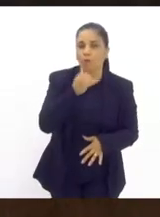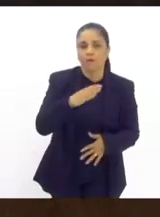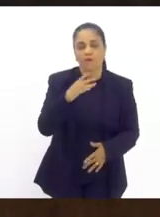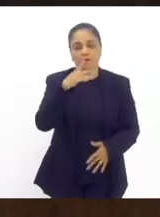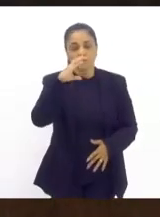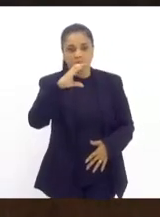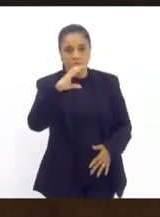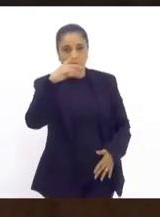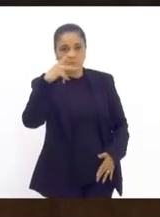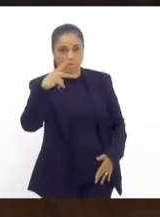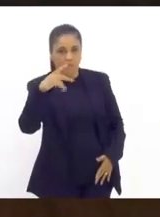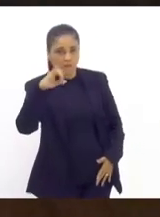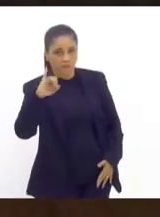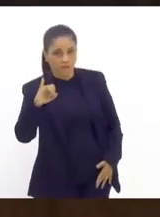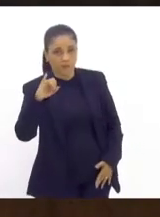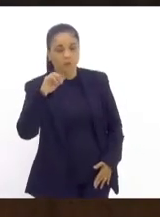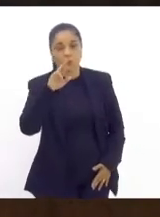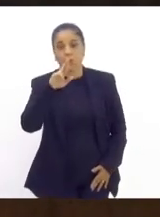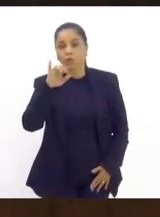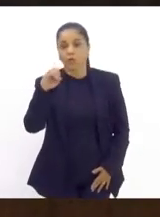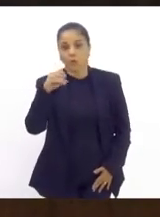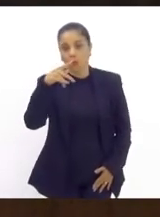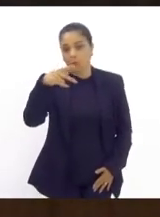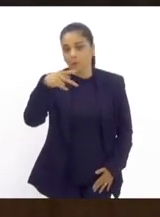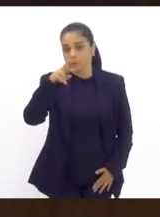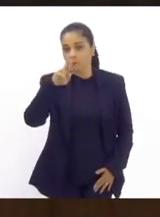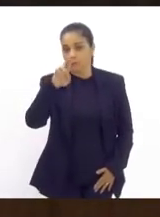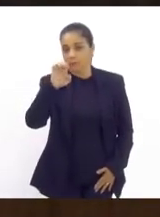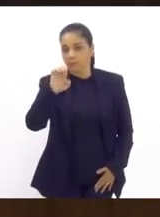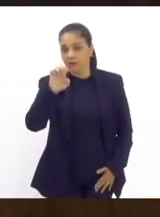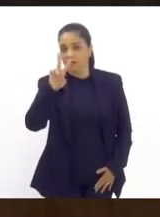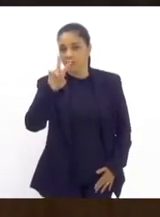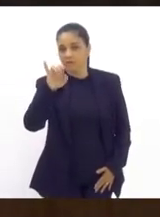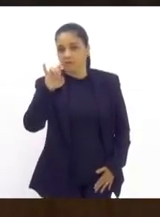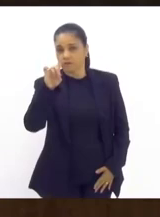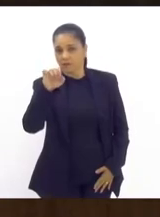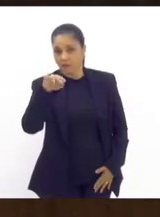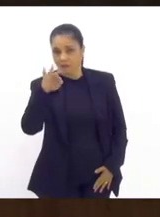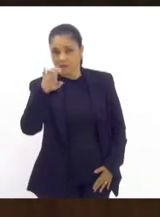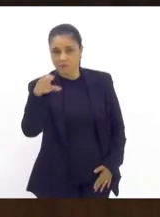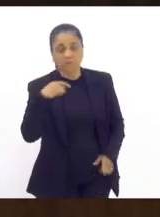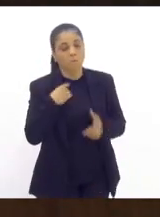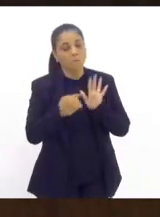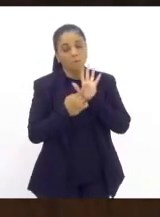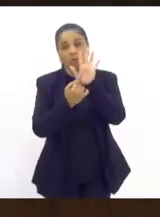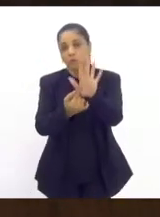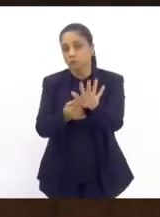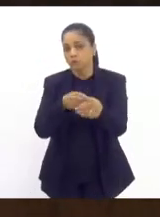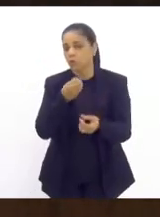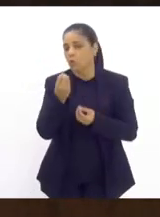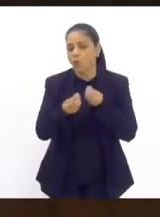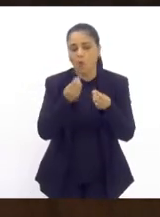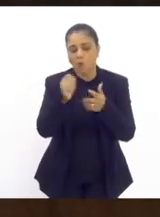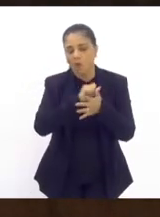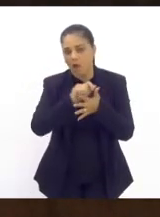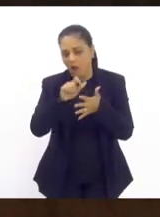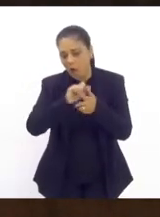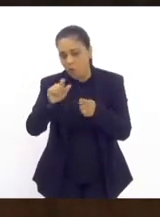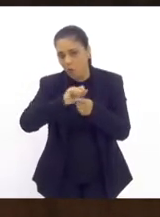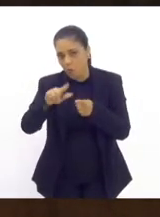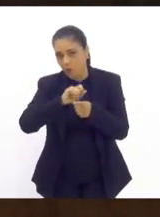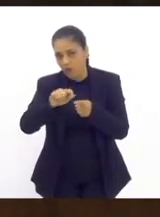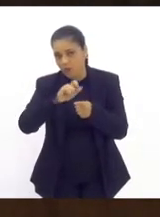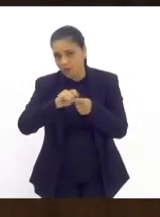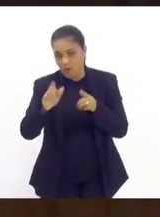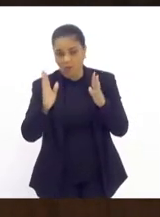previdência realizada nessa casa mostrou há quantas andavam aluguéis dos imóveis do